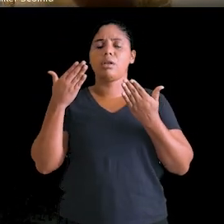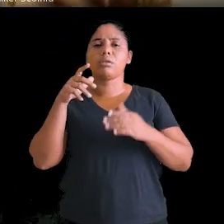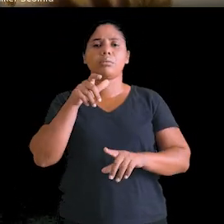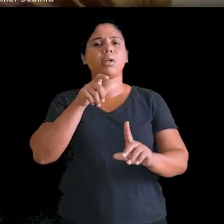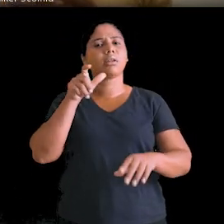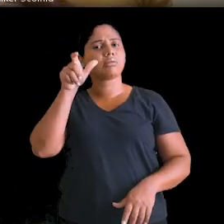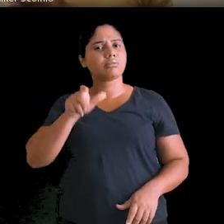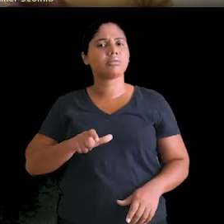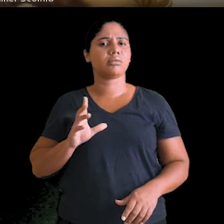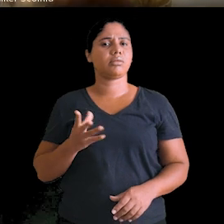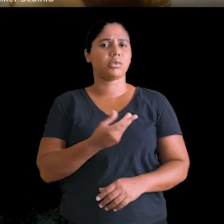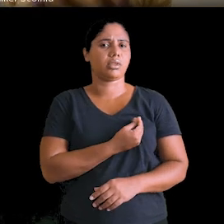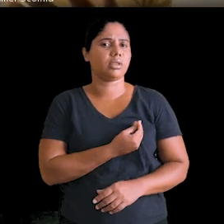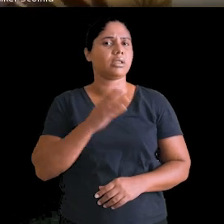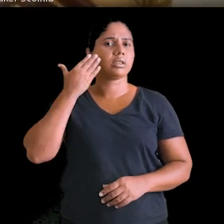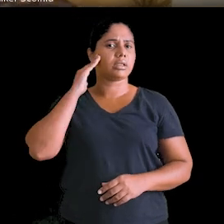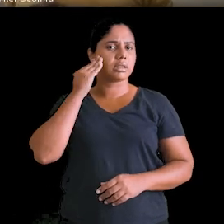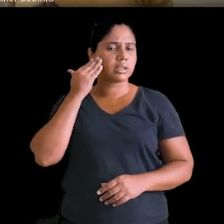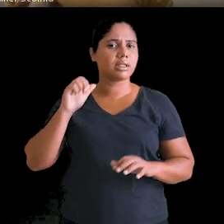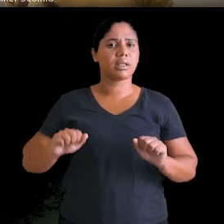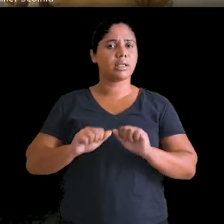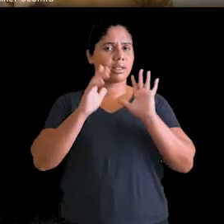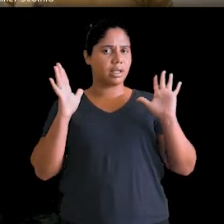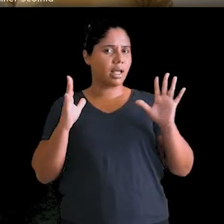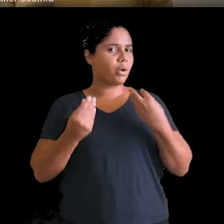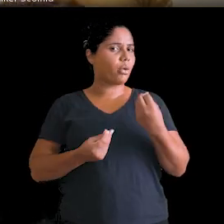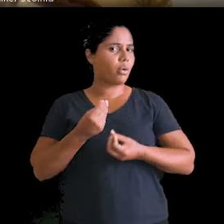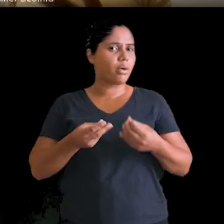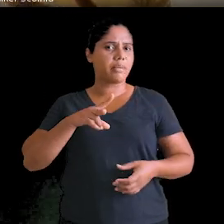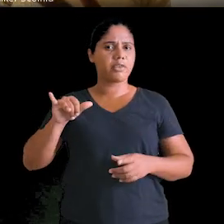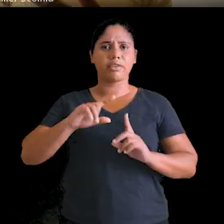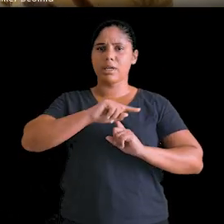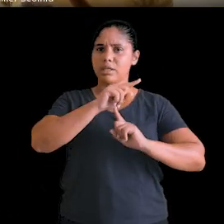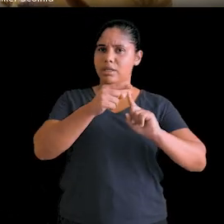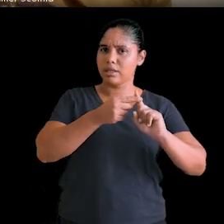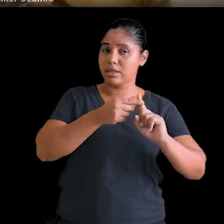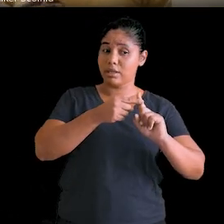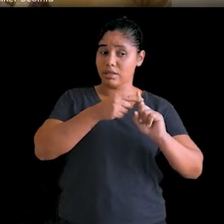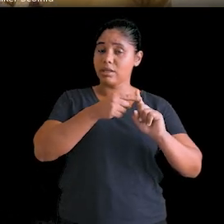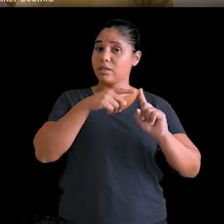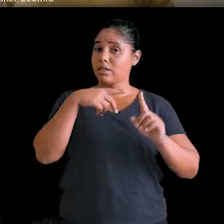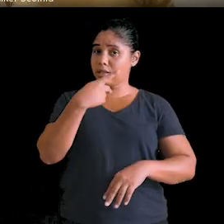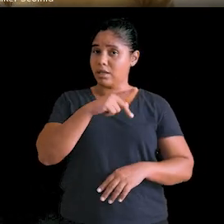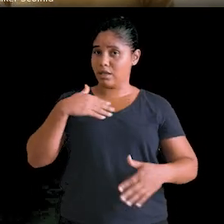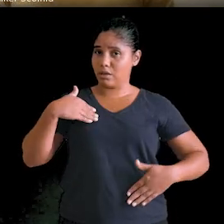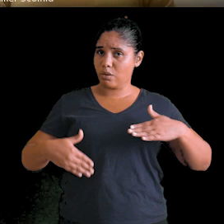ela, ela entender o processo de gestação e que o corpo dessa pessoa vai mudar,